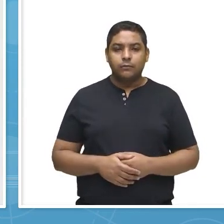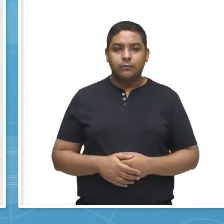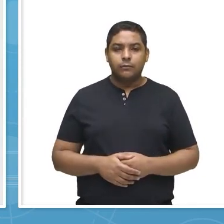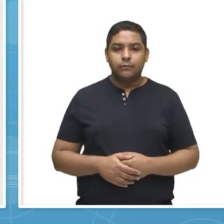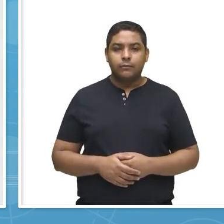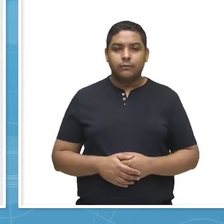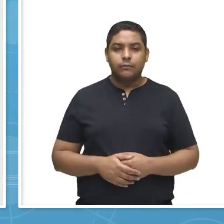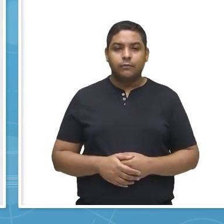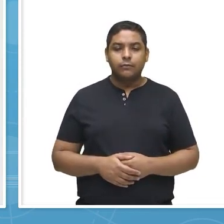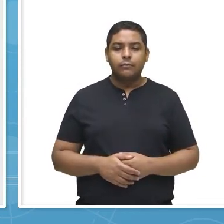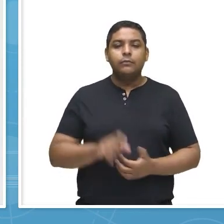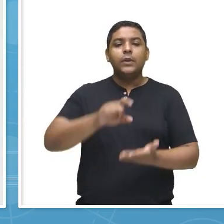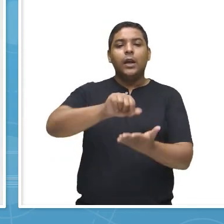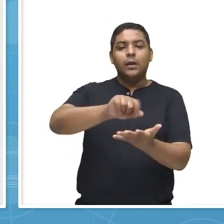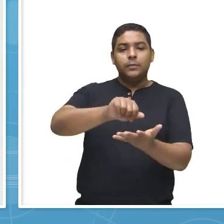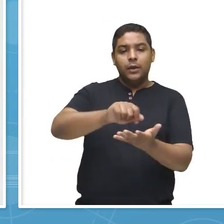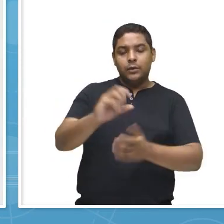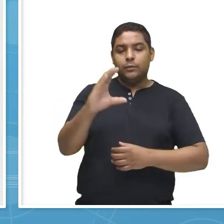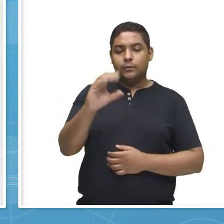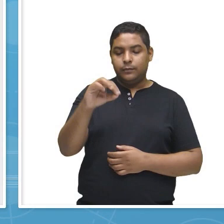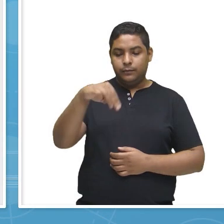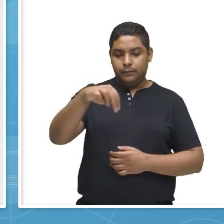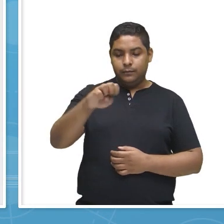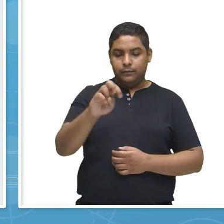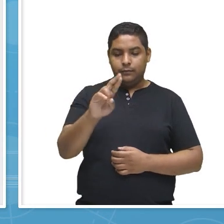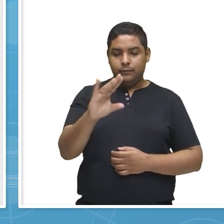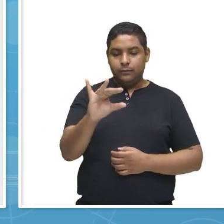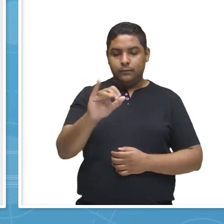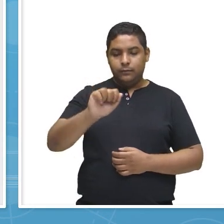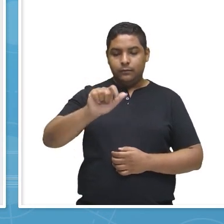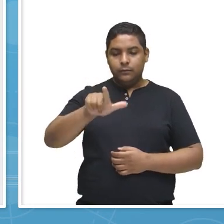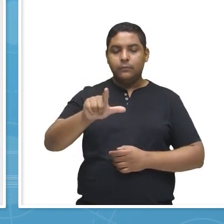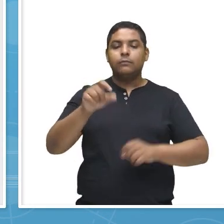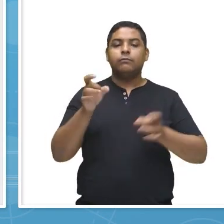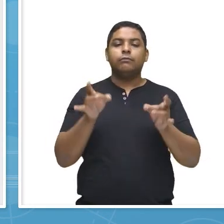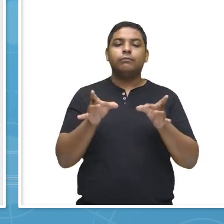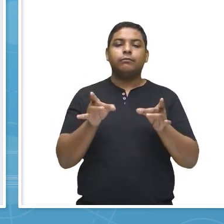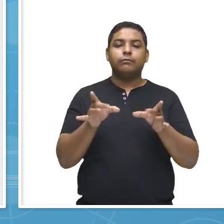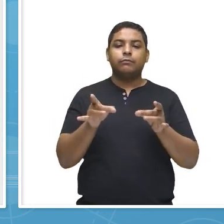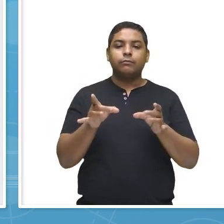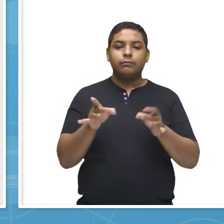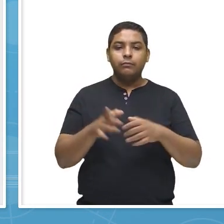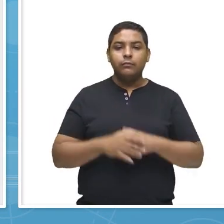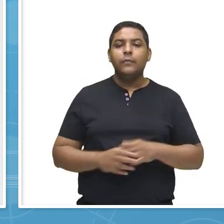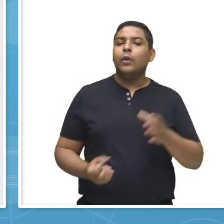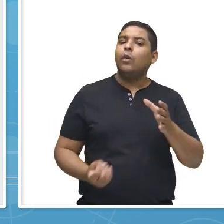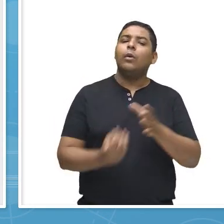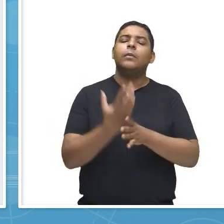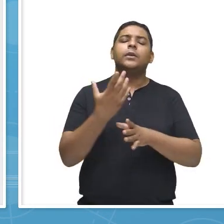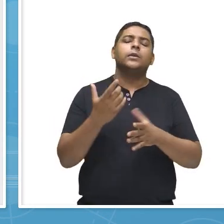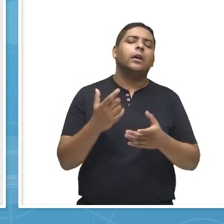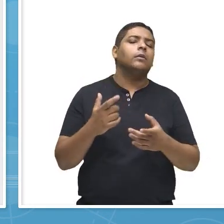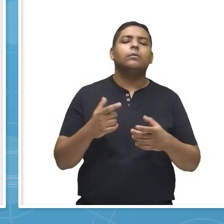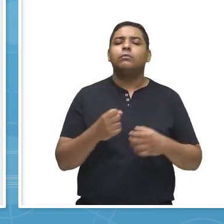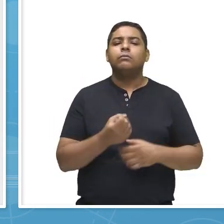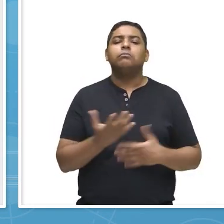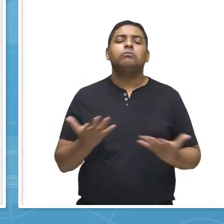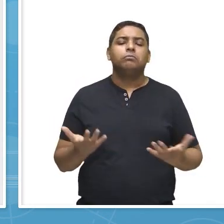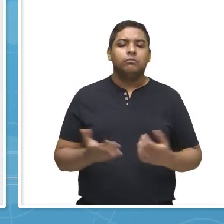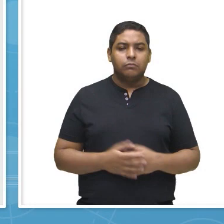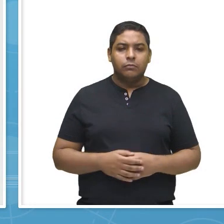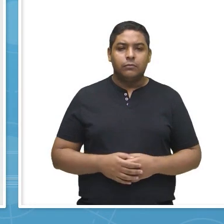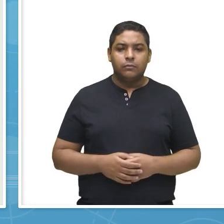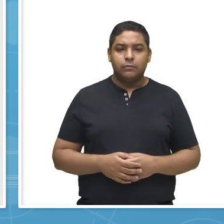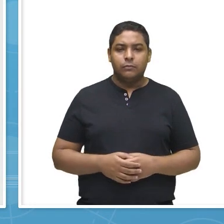comercial, tá? O capitalismo comercial, ele vai surgir, então, né, do século